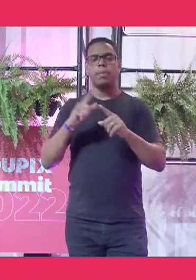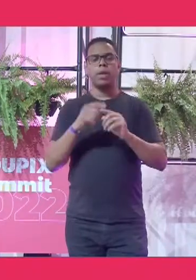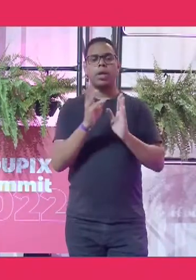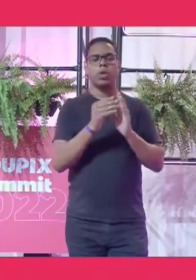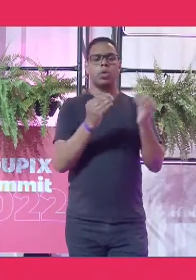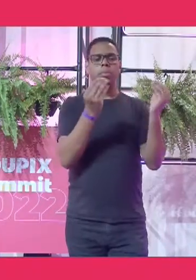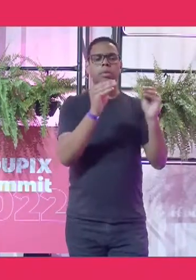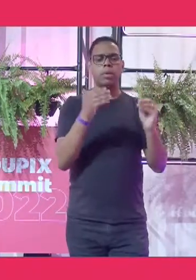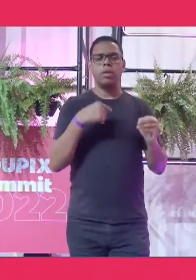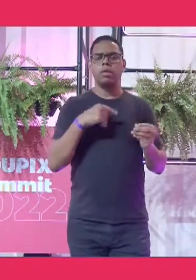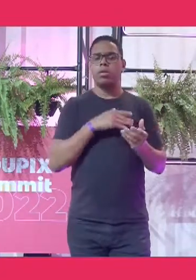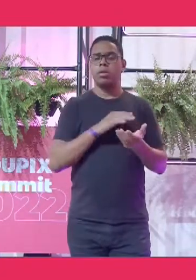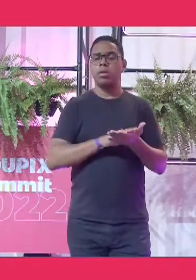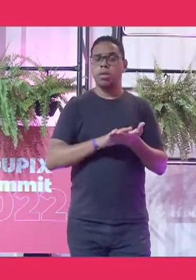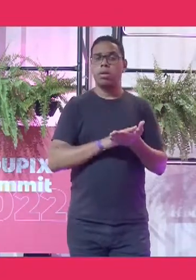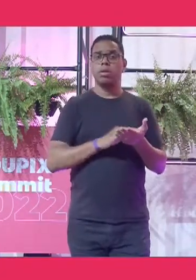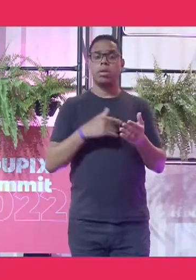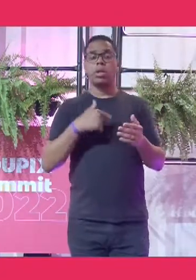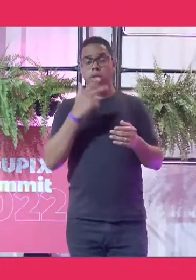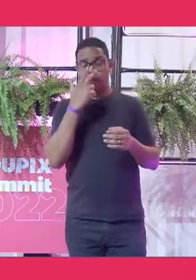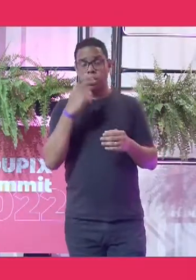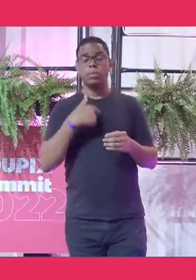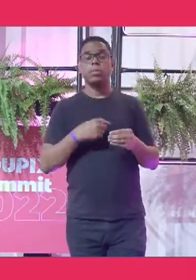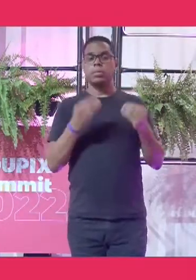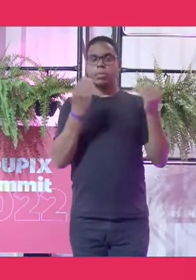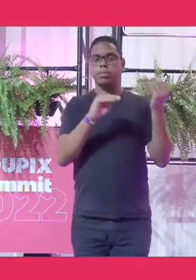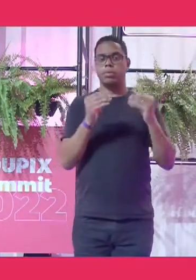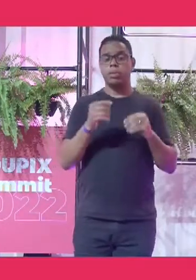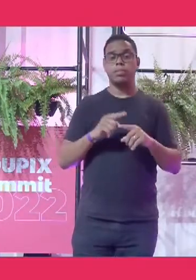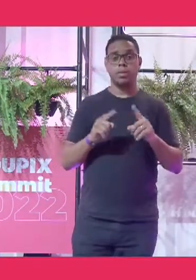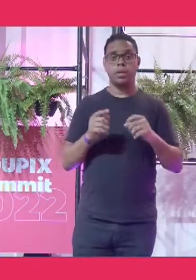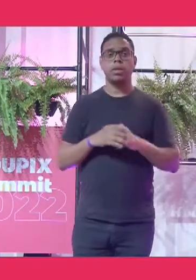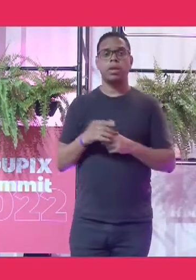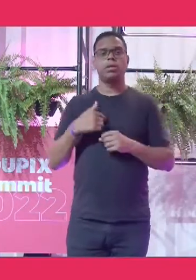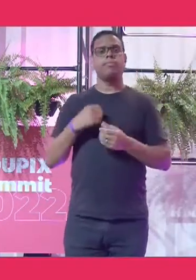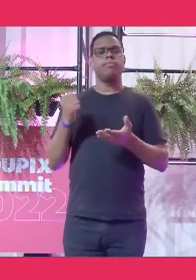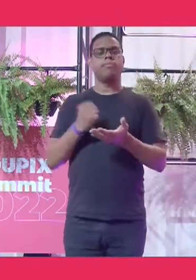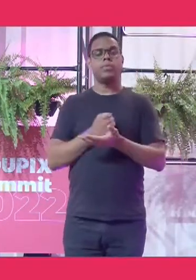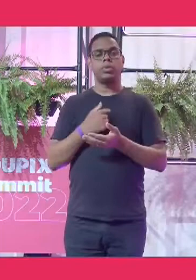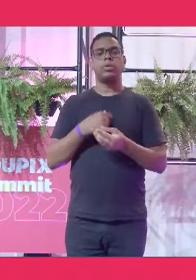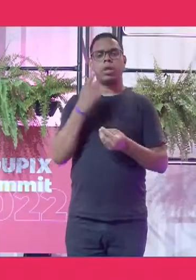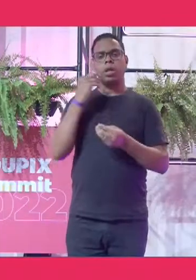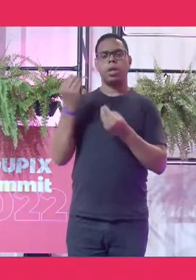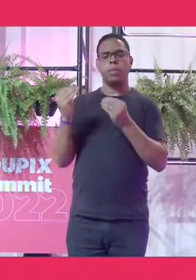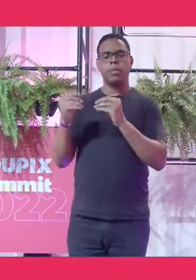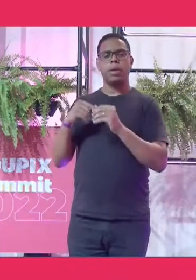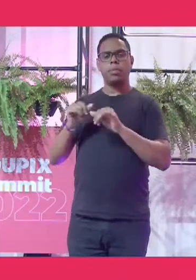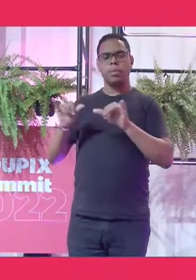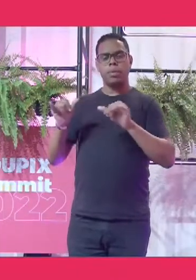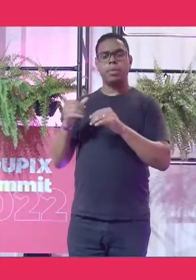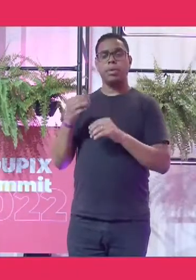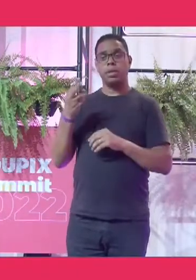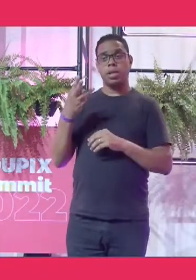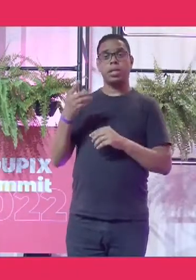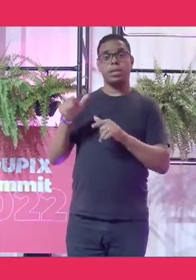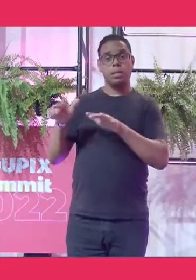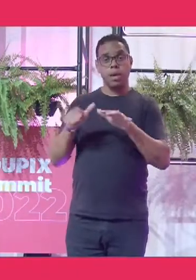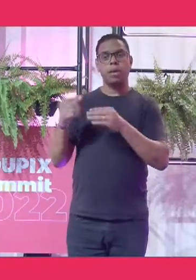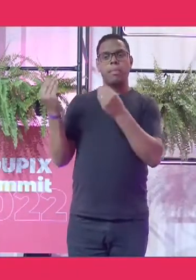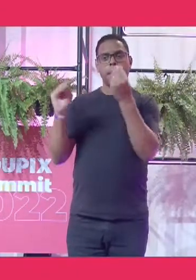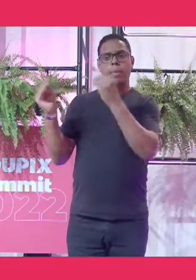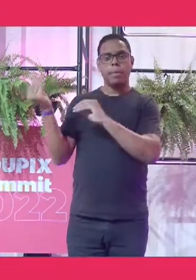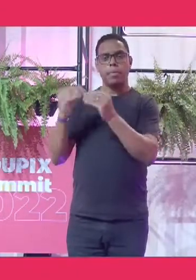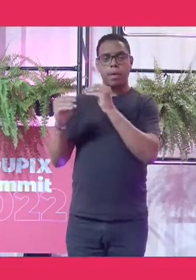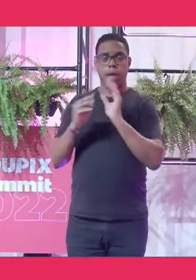mim, o meu conteúdo orgânico, ele é o carro-chefe, ele tem Exato. Que ser. Uhum. Só que eu me perdi várias vezes no caminho. Tinha vezes que era 3 publis por semana,